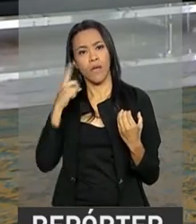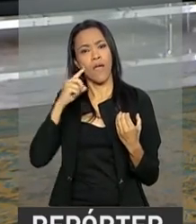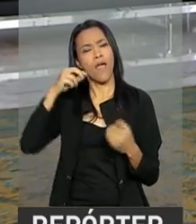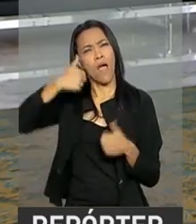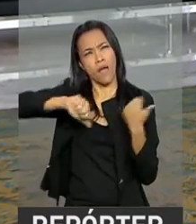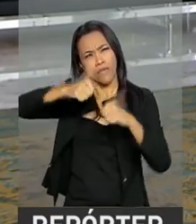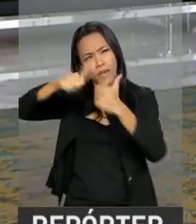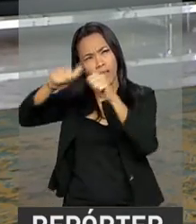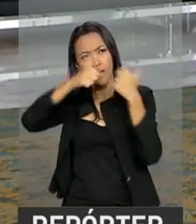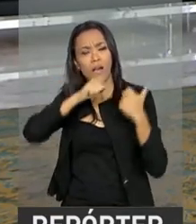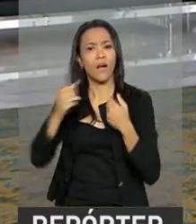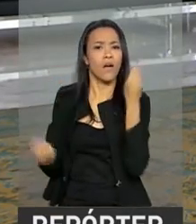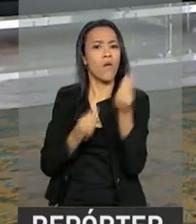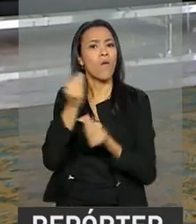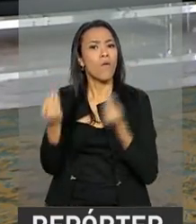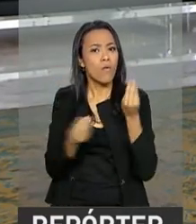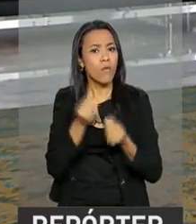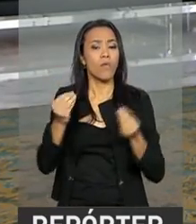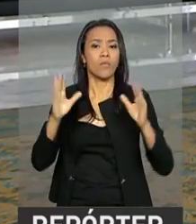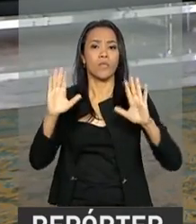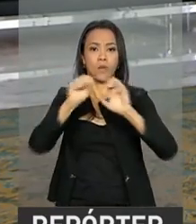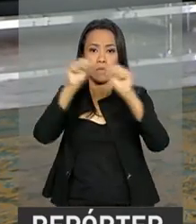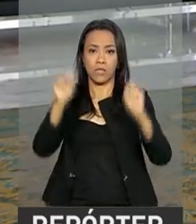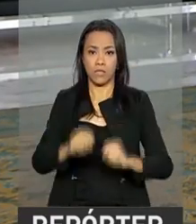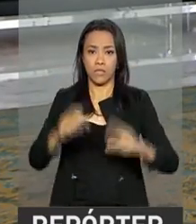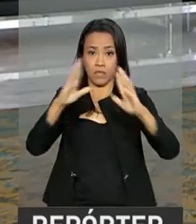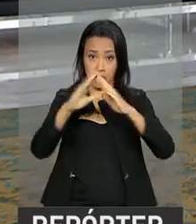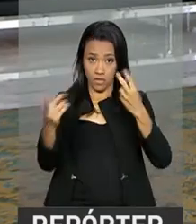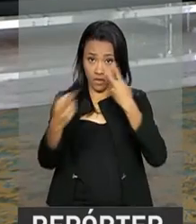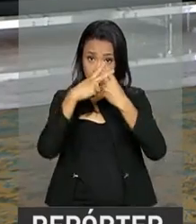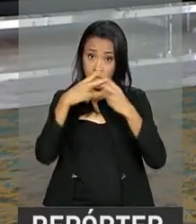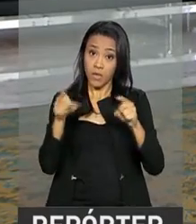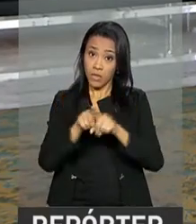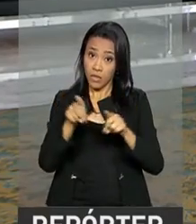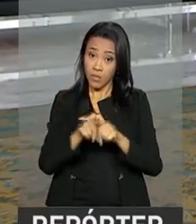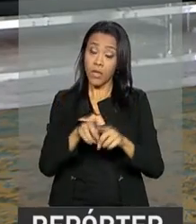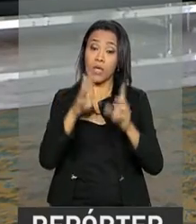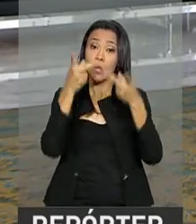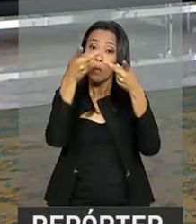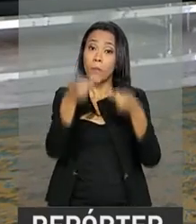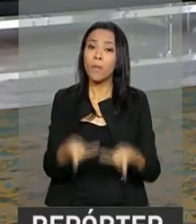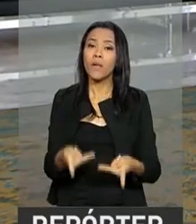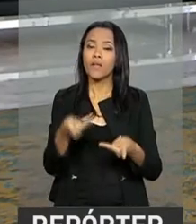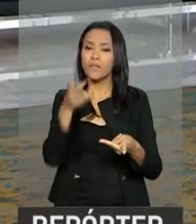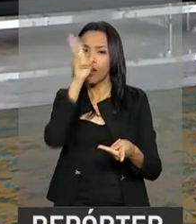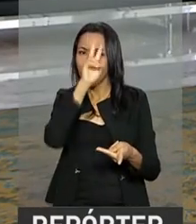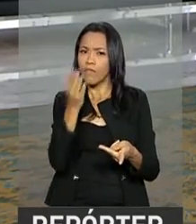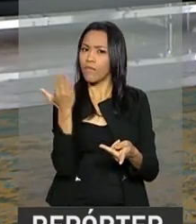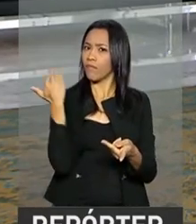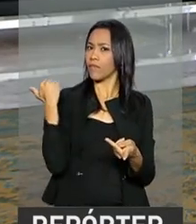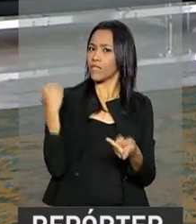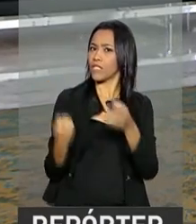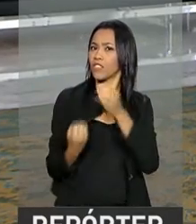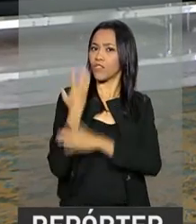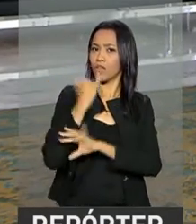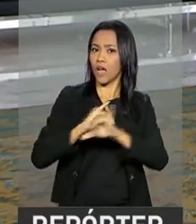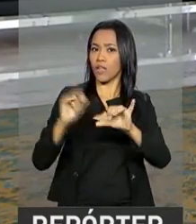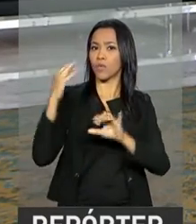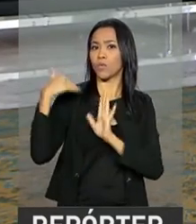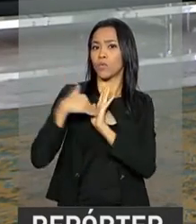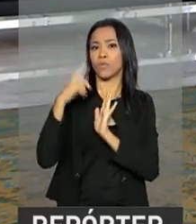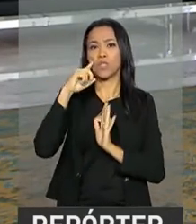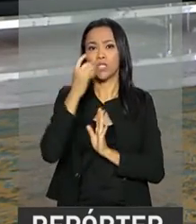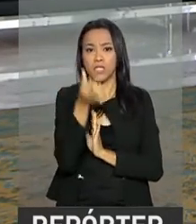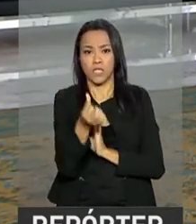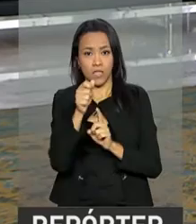sistema penitenciário nacional, acompanhar a implementação do Plano Nacional de Segurança, aquele plano que foi lançado no último dia 6 de